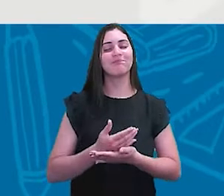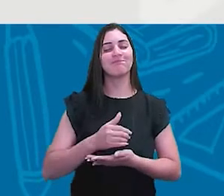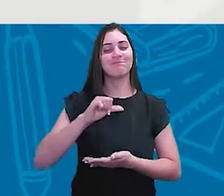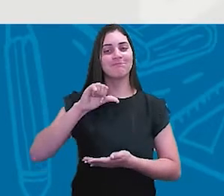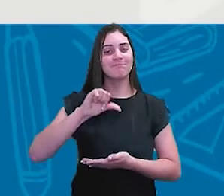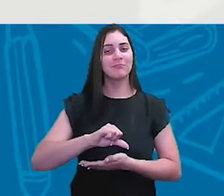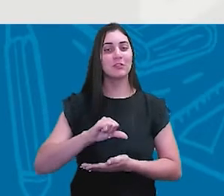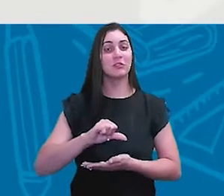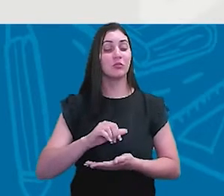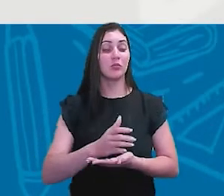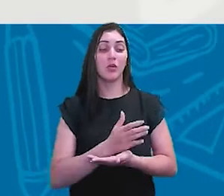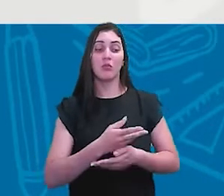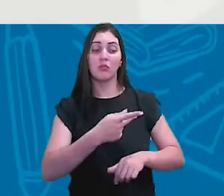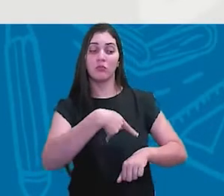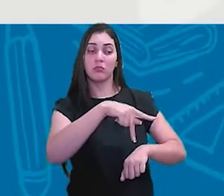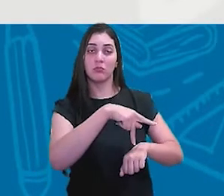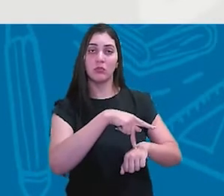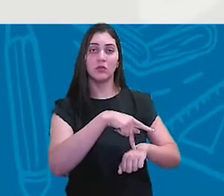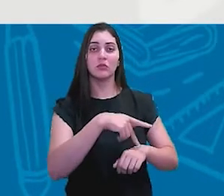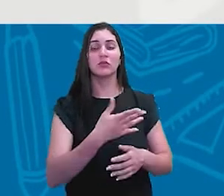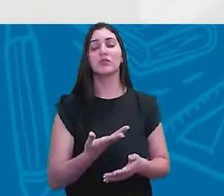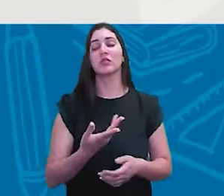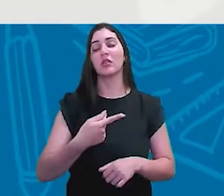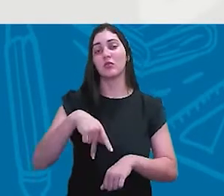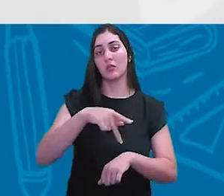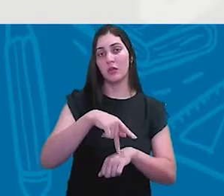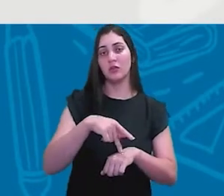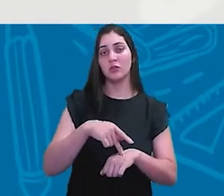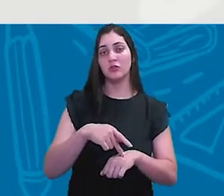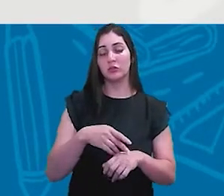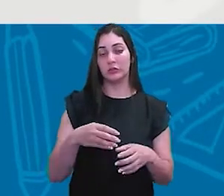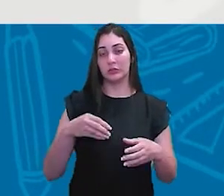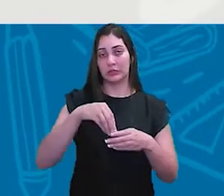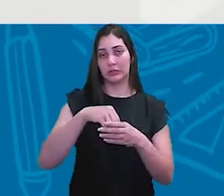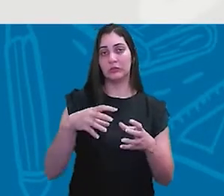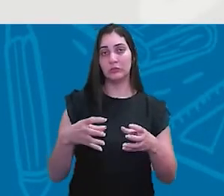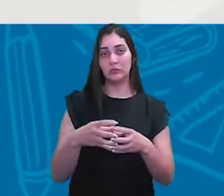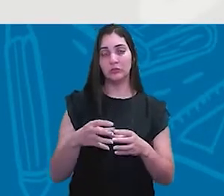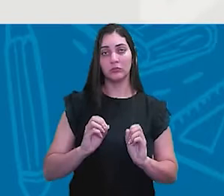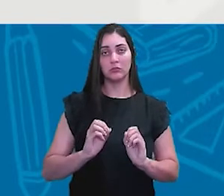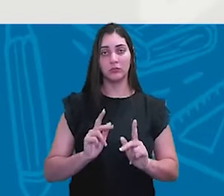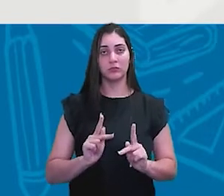né? Alguma entidade, algum país membro, certo?